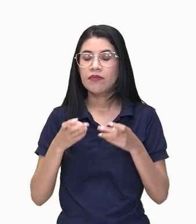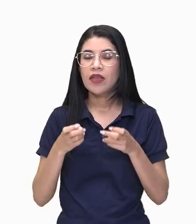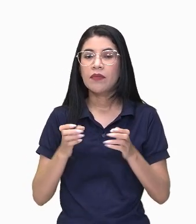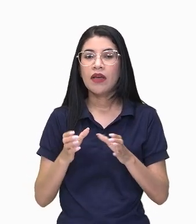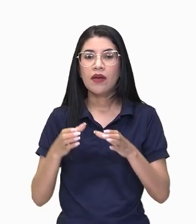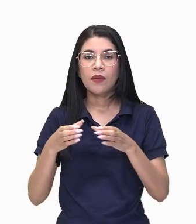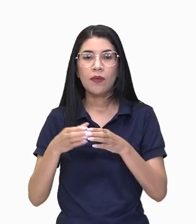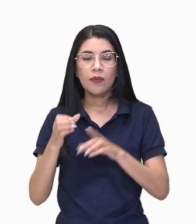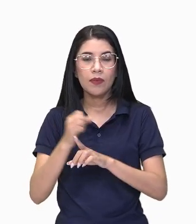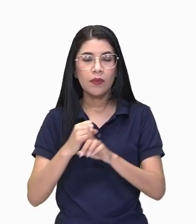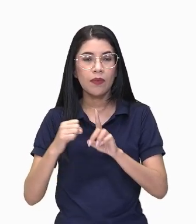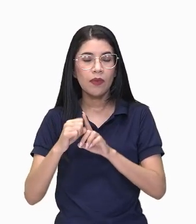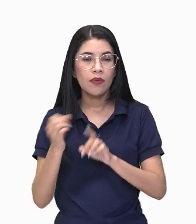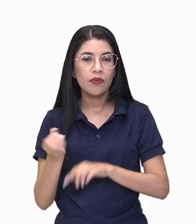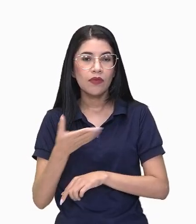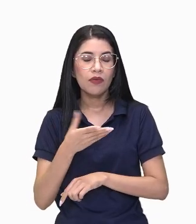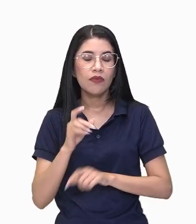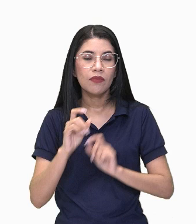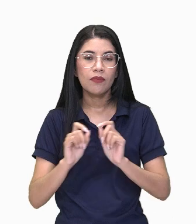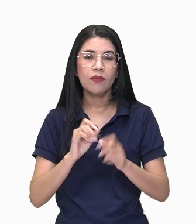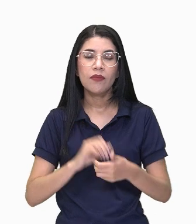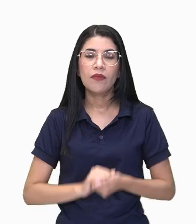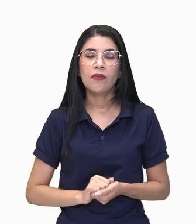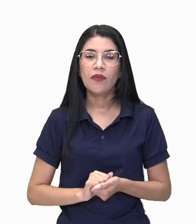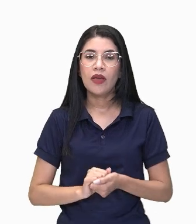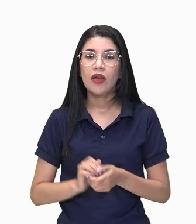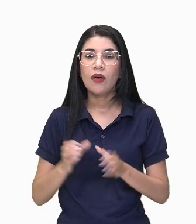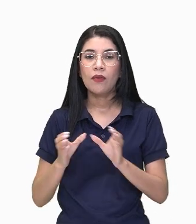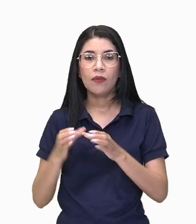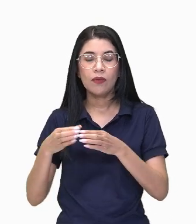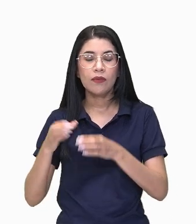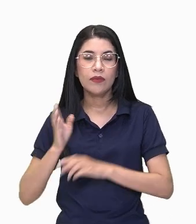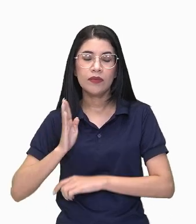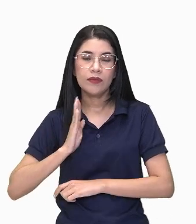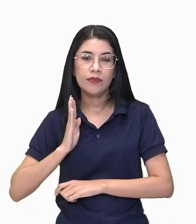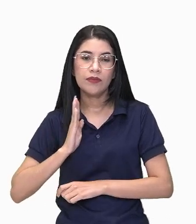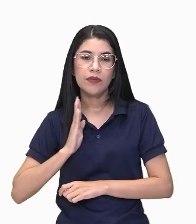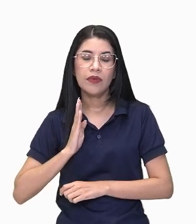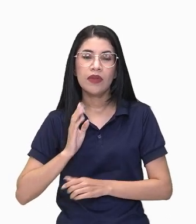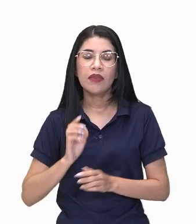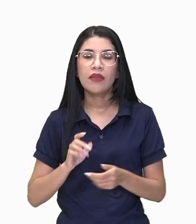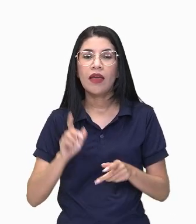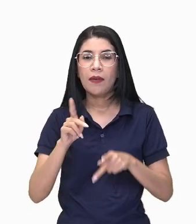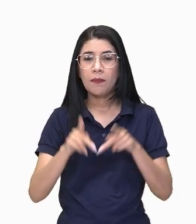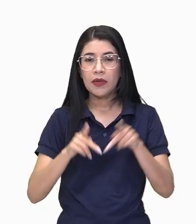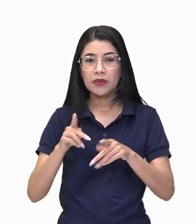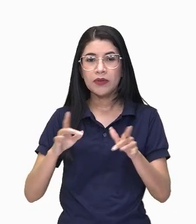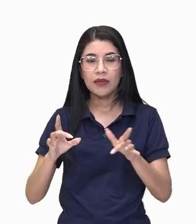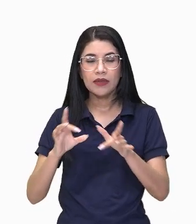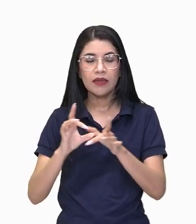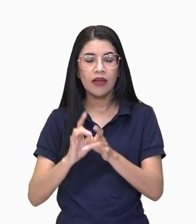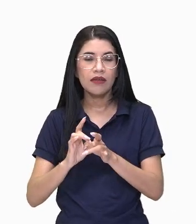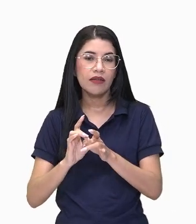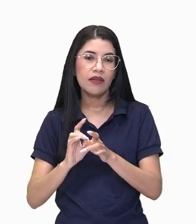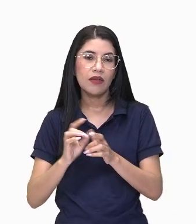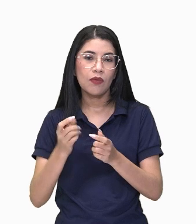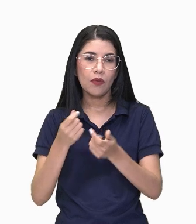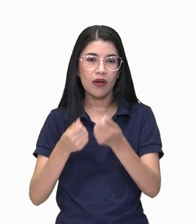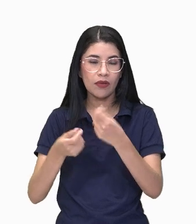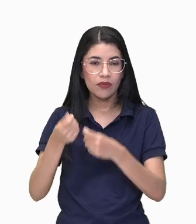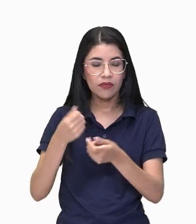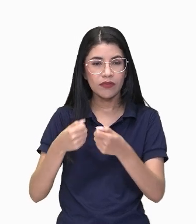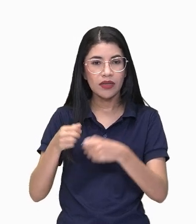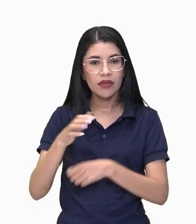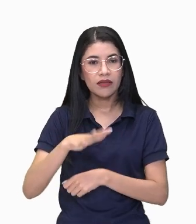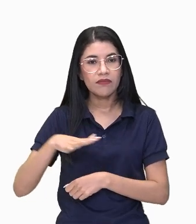aí ascendendo, que é exatamente aí a burguesia, pessoas ligadas, então, ao dinheiro, tá certo? Temos,